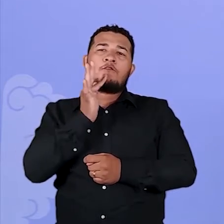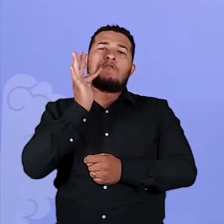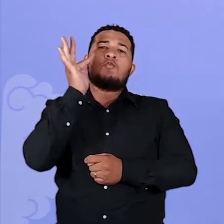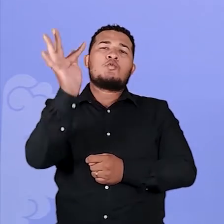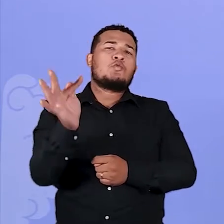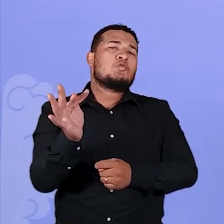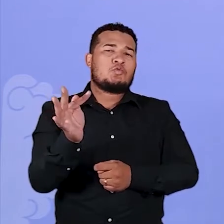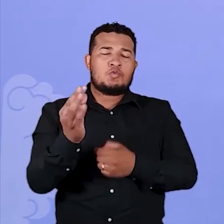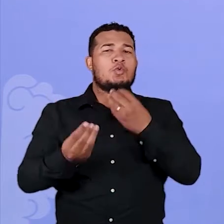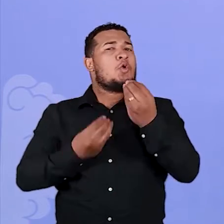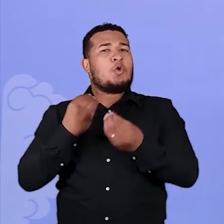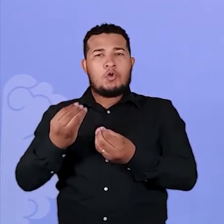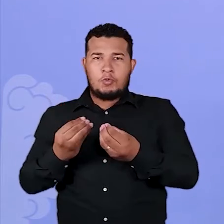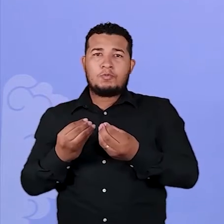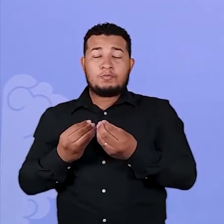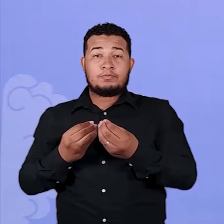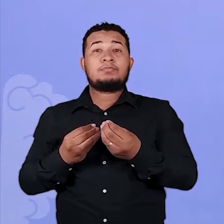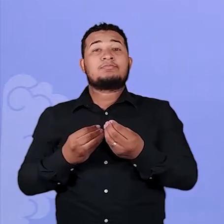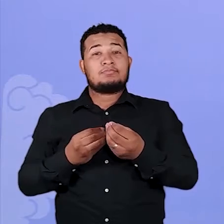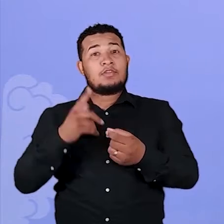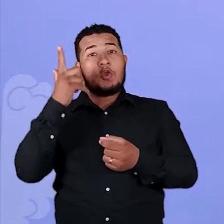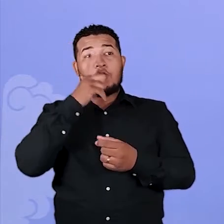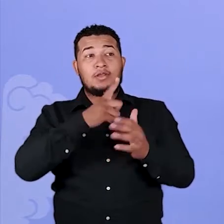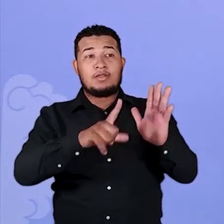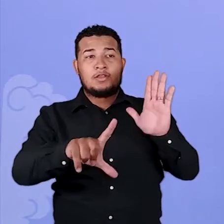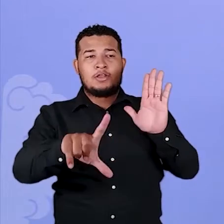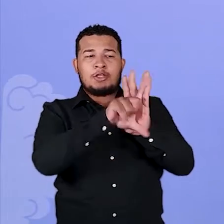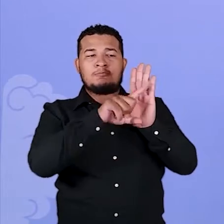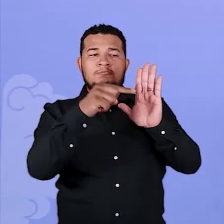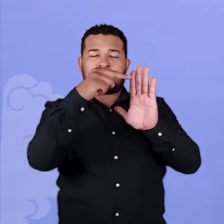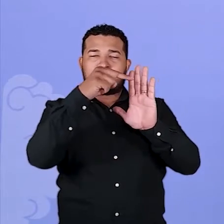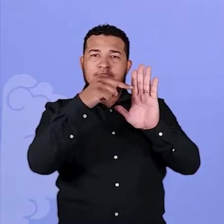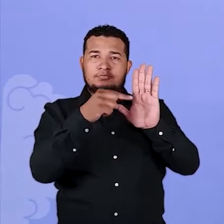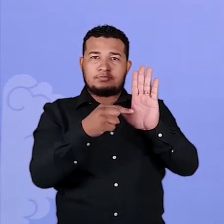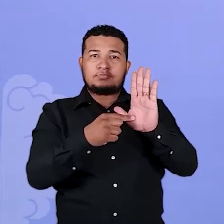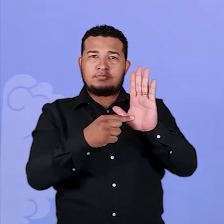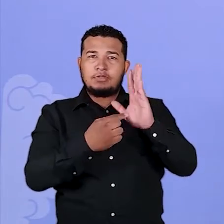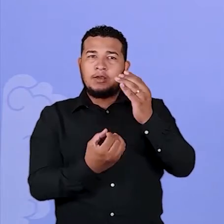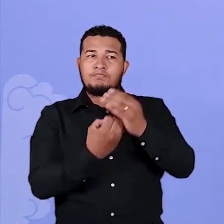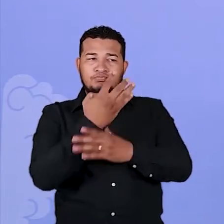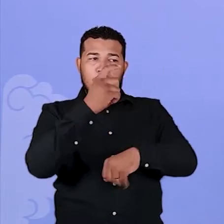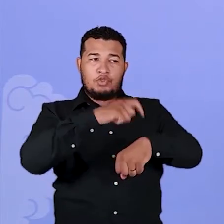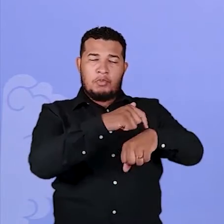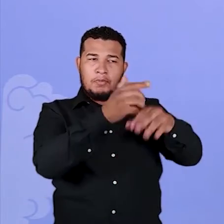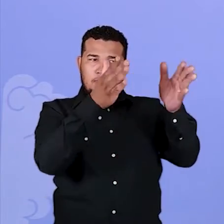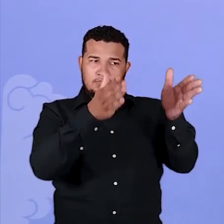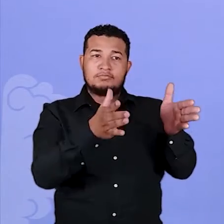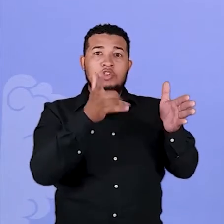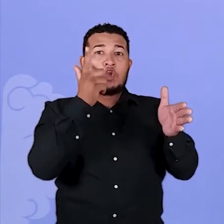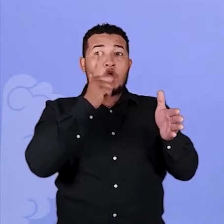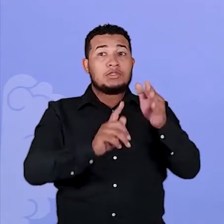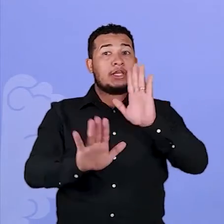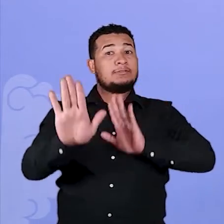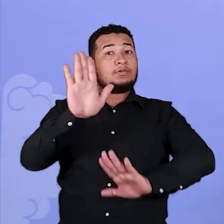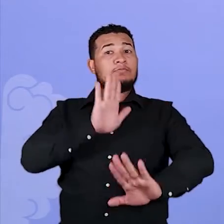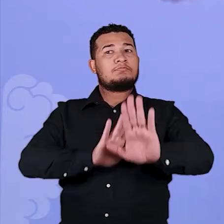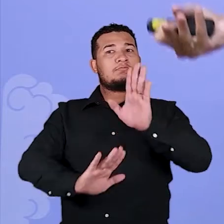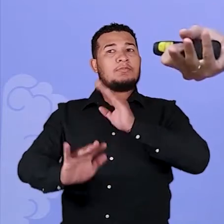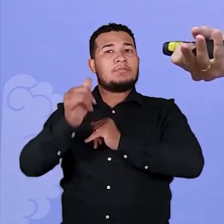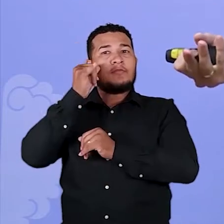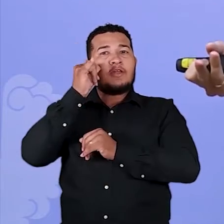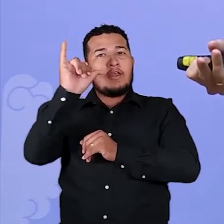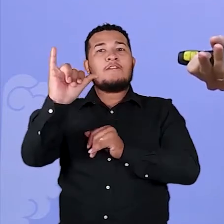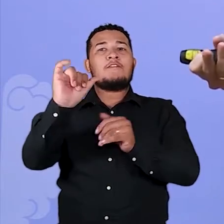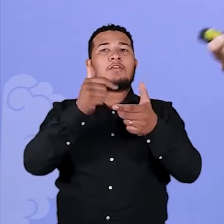o futuro de tal forma que a lei que é criada naquele momento